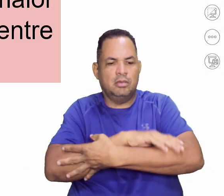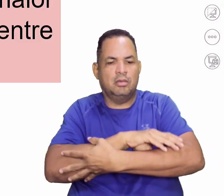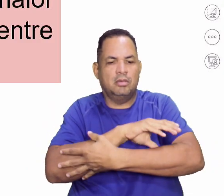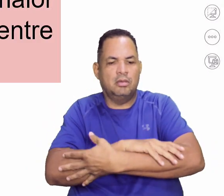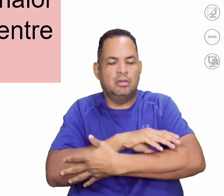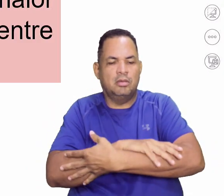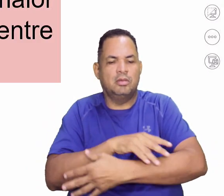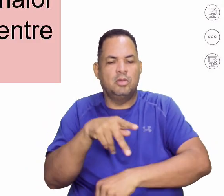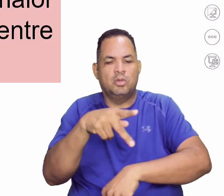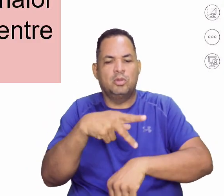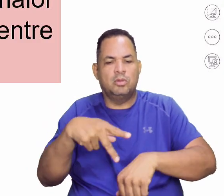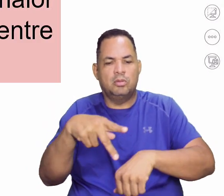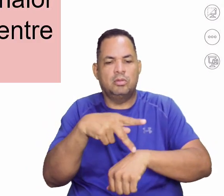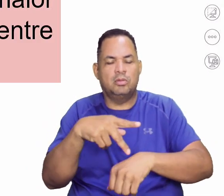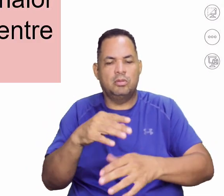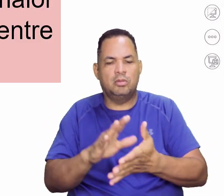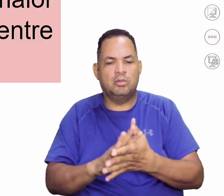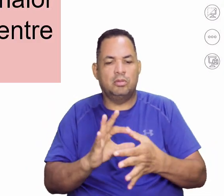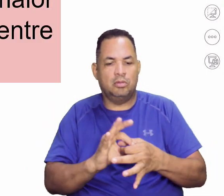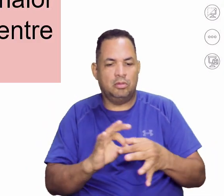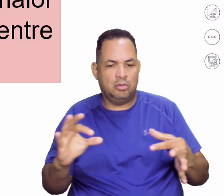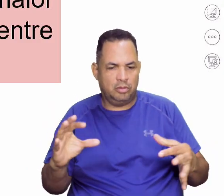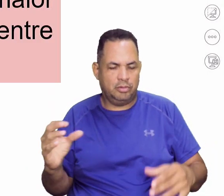cooperação entre nações